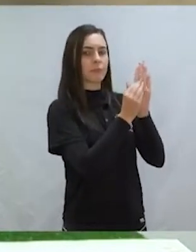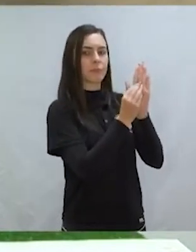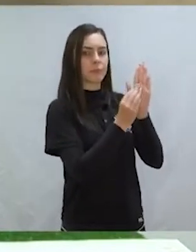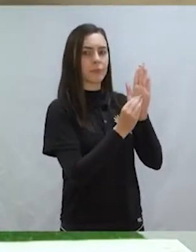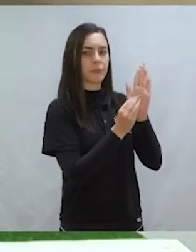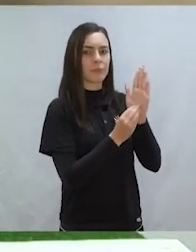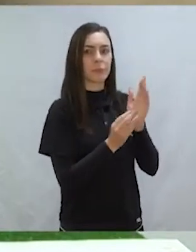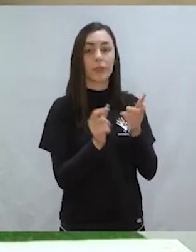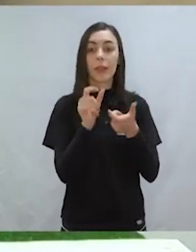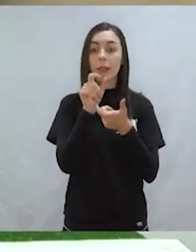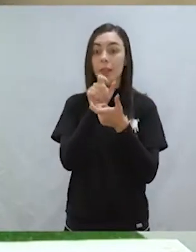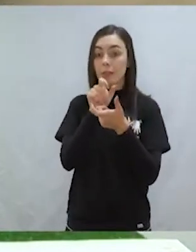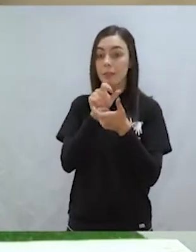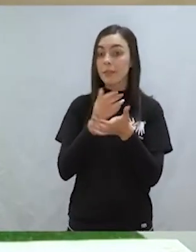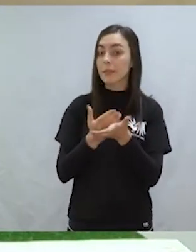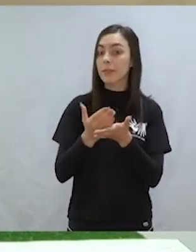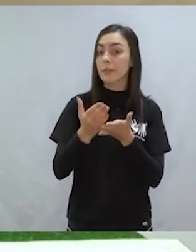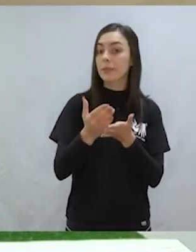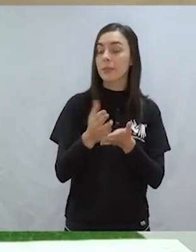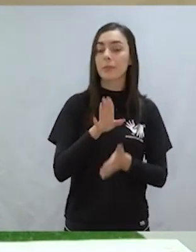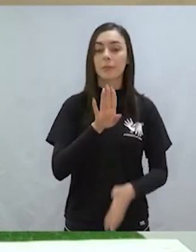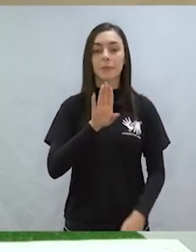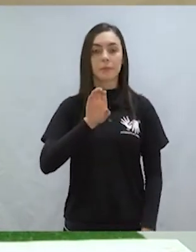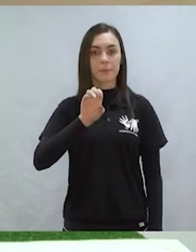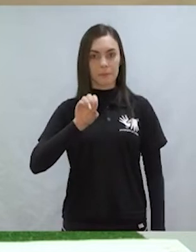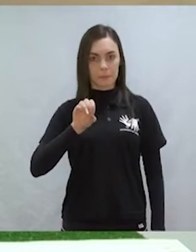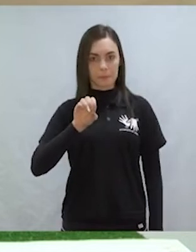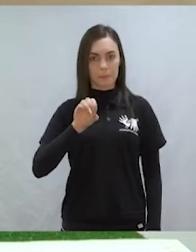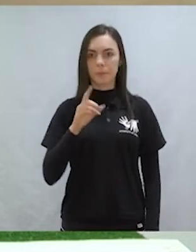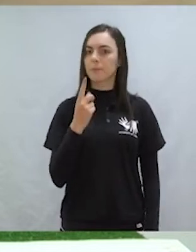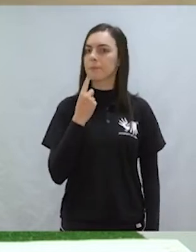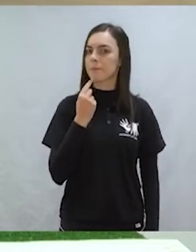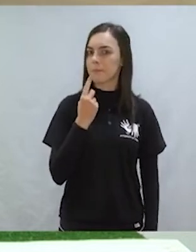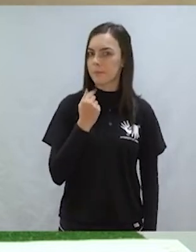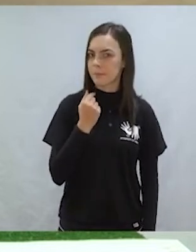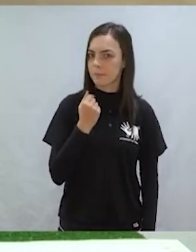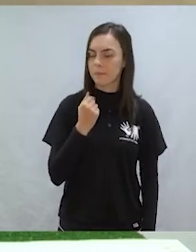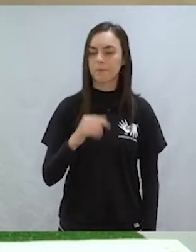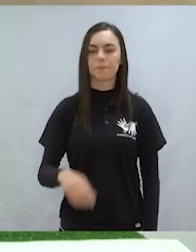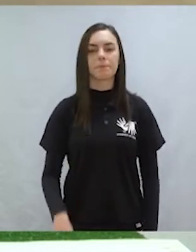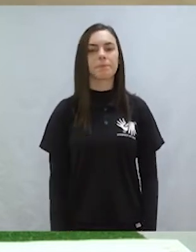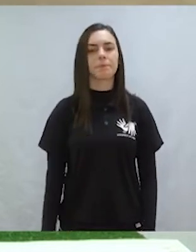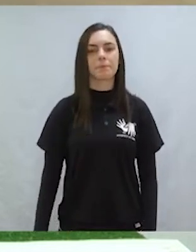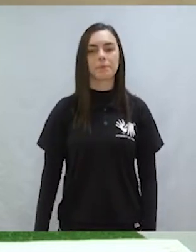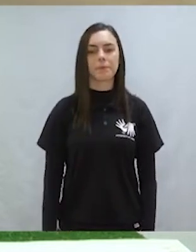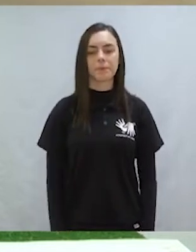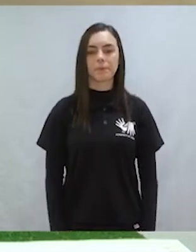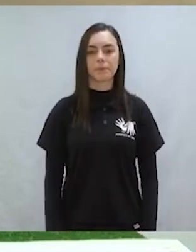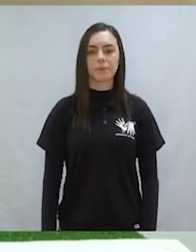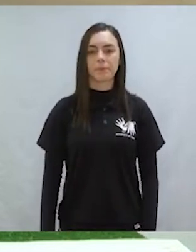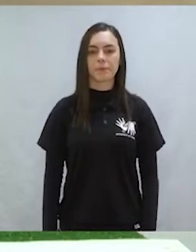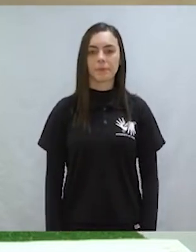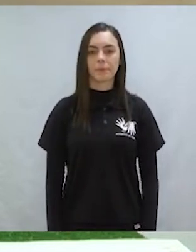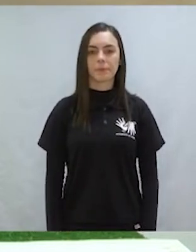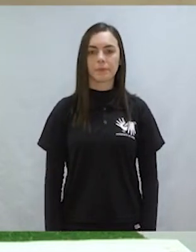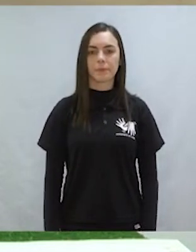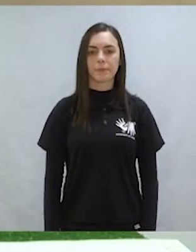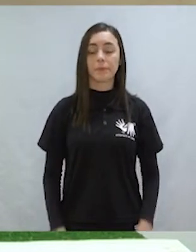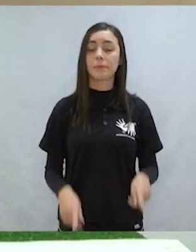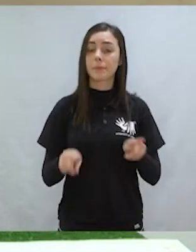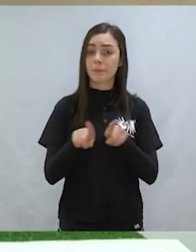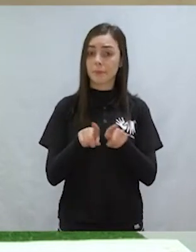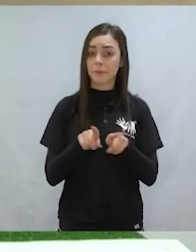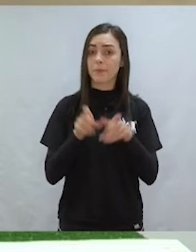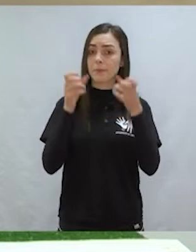lá, a sílaba inicial é bo, vejam lá, está em vermelho. Mas